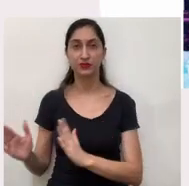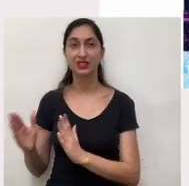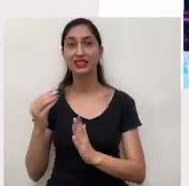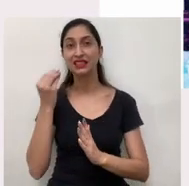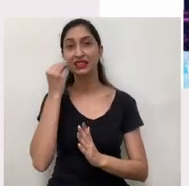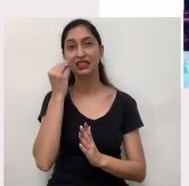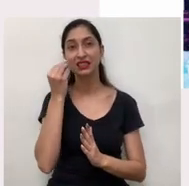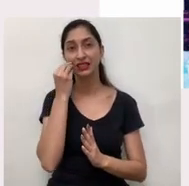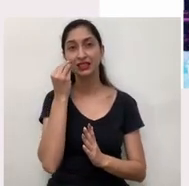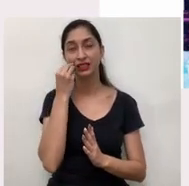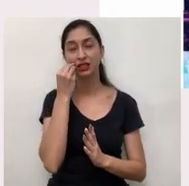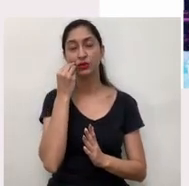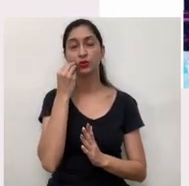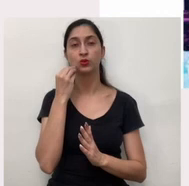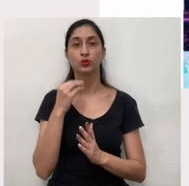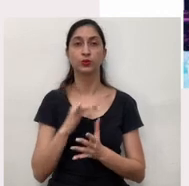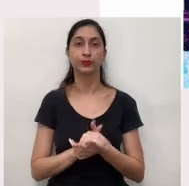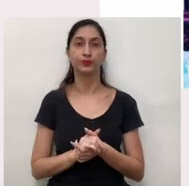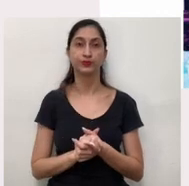tentando